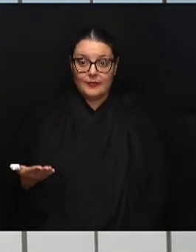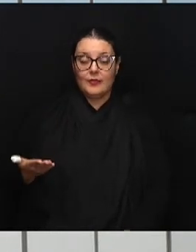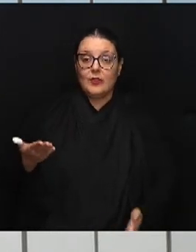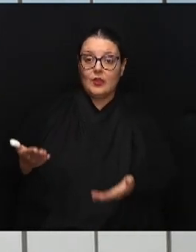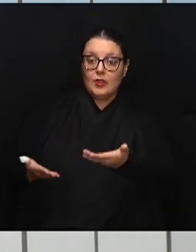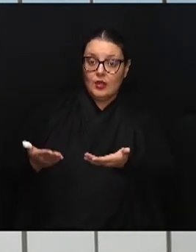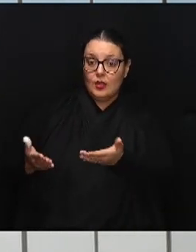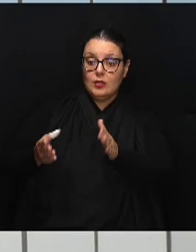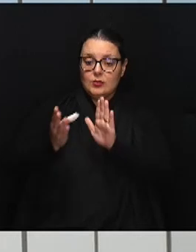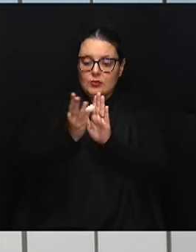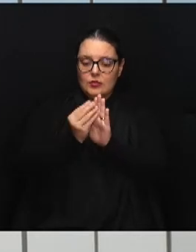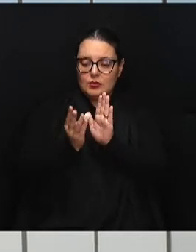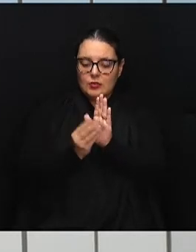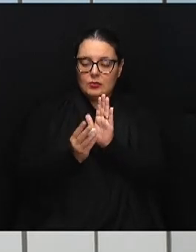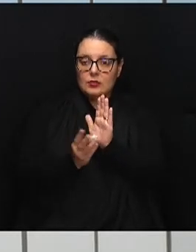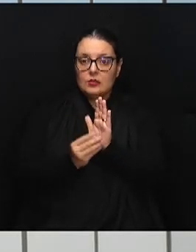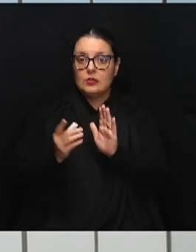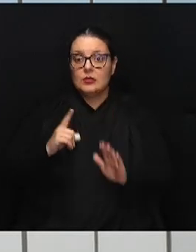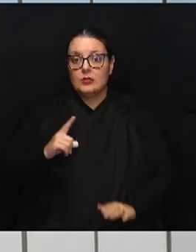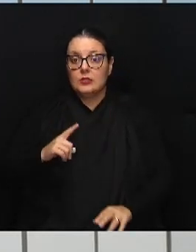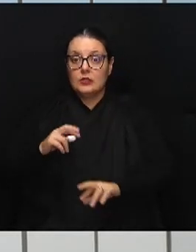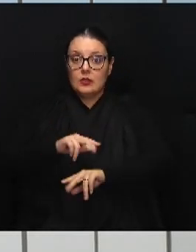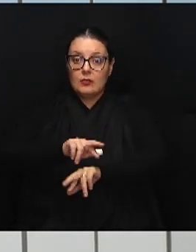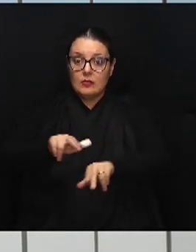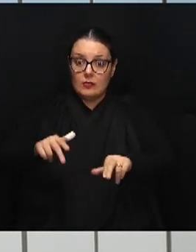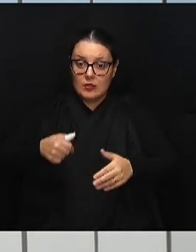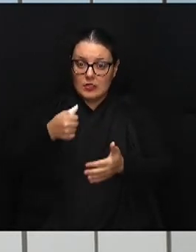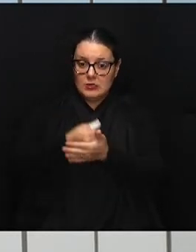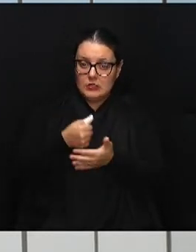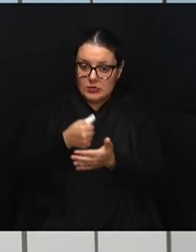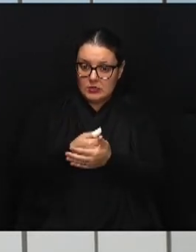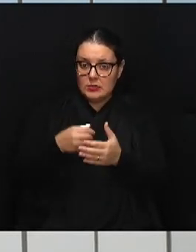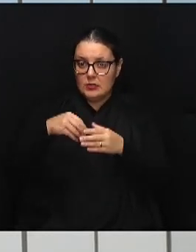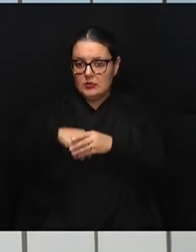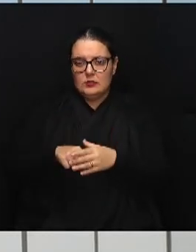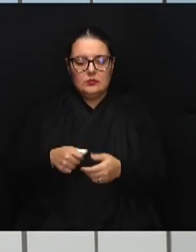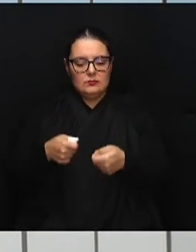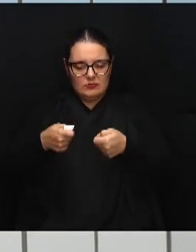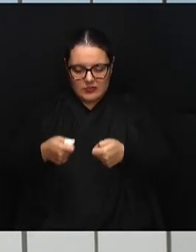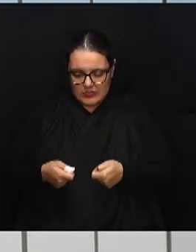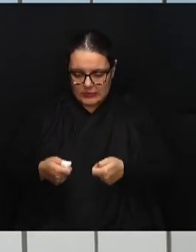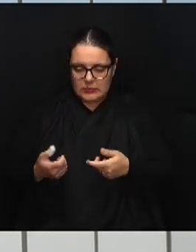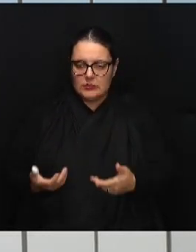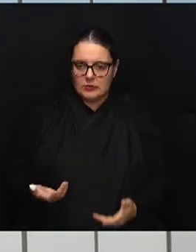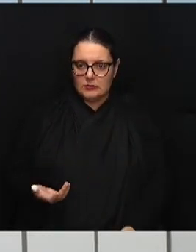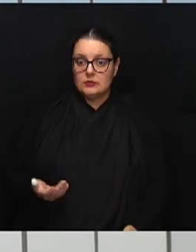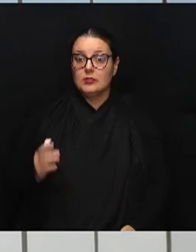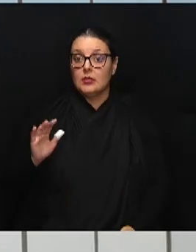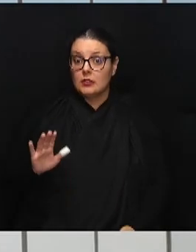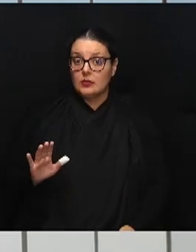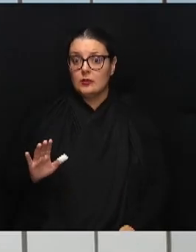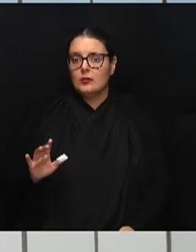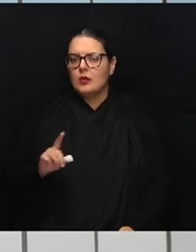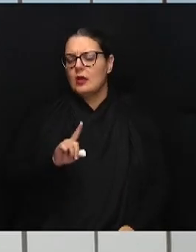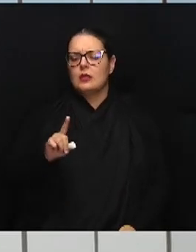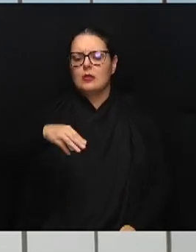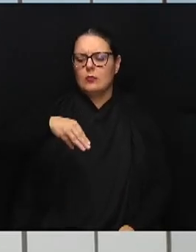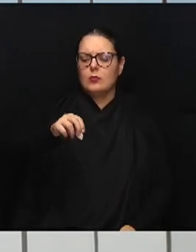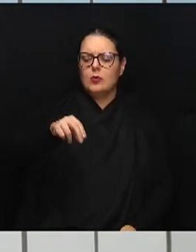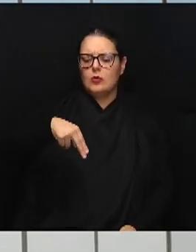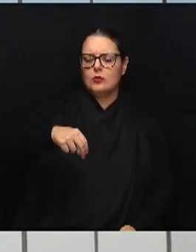de um conceito, existe uma série de exigências ali rigorosas, né? Então, o que é a não monogamia? É